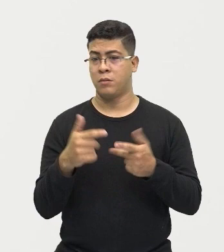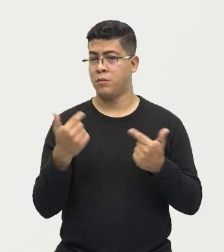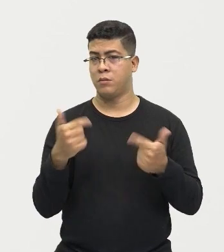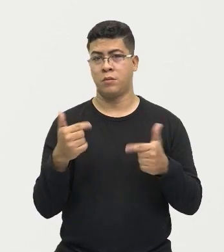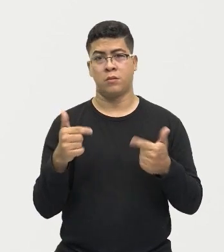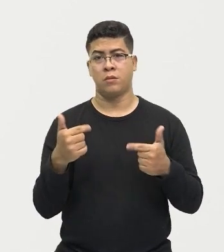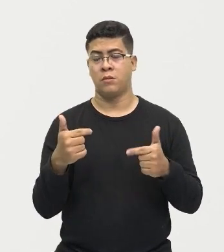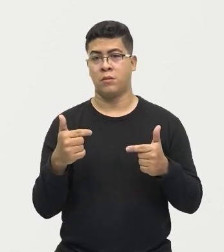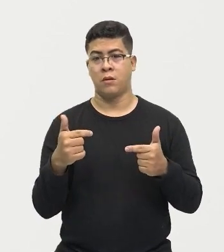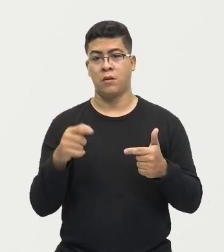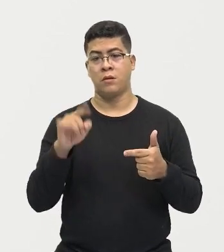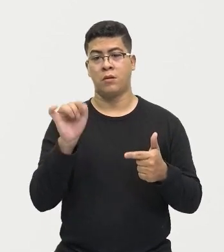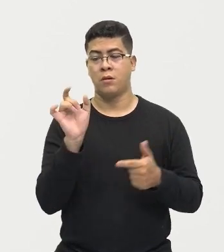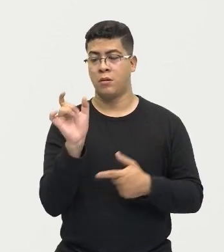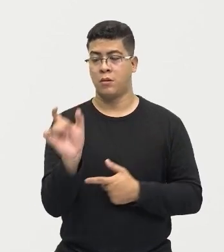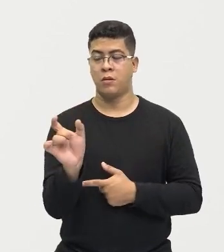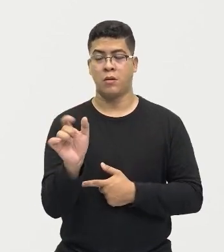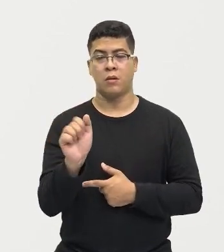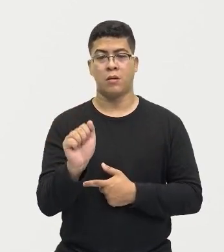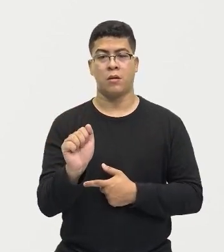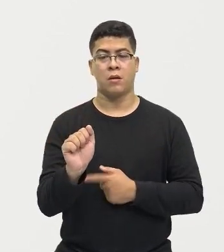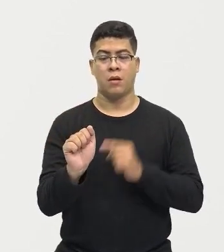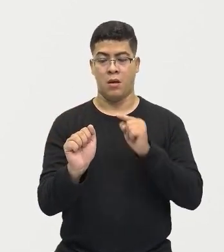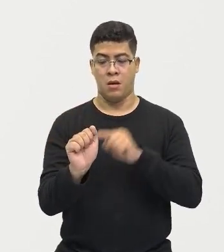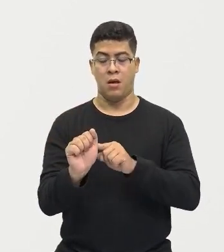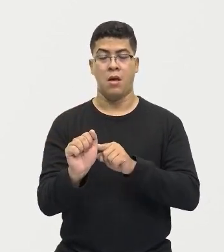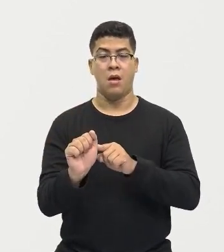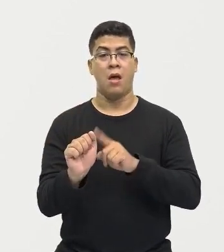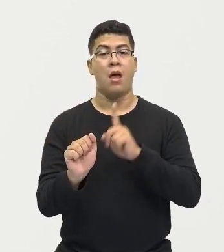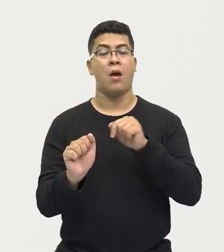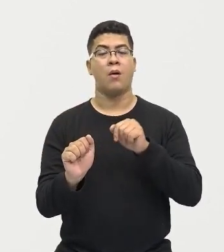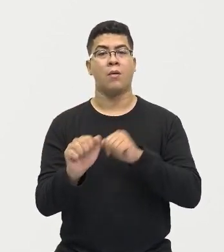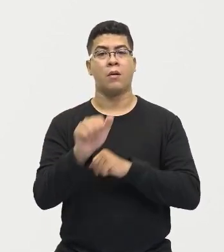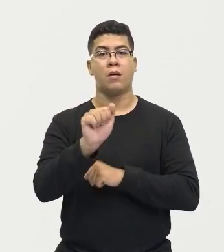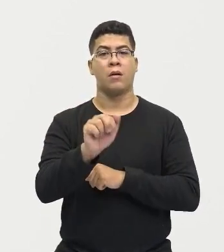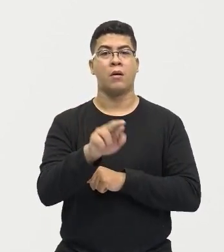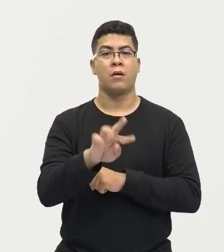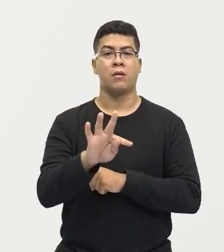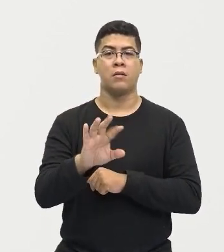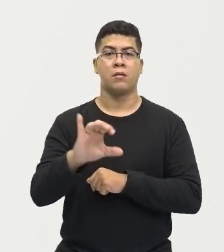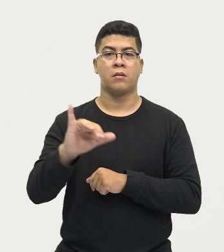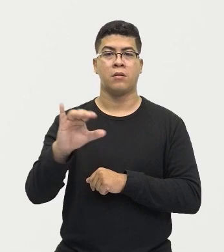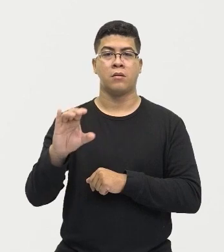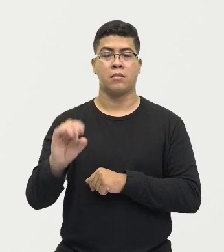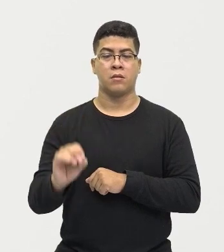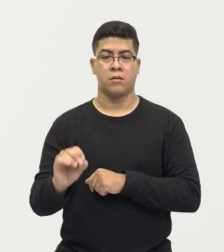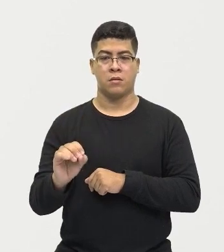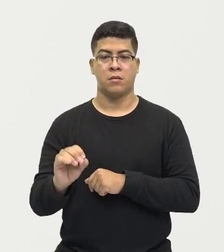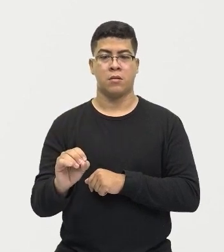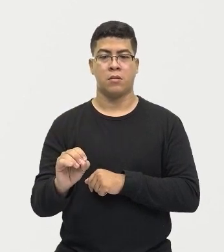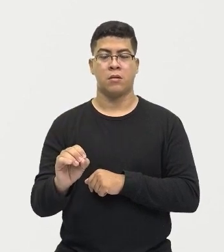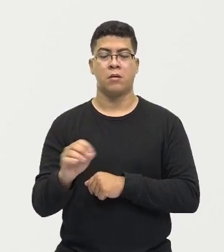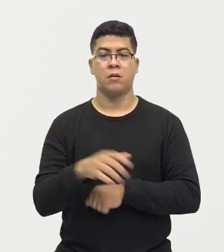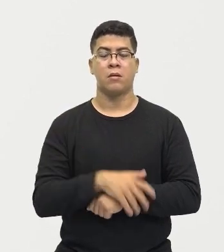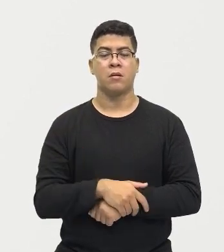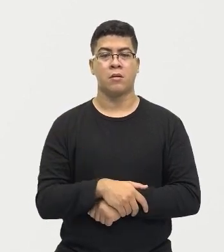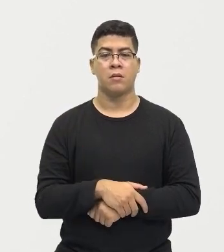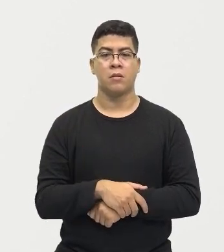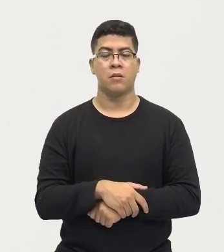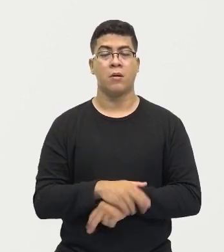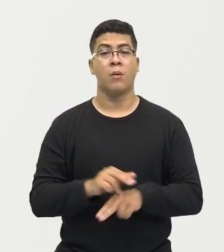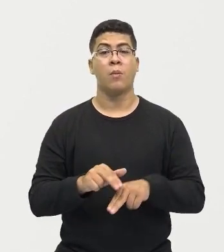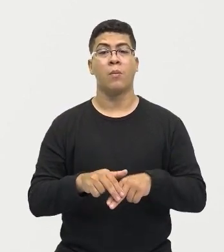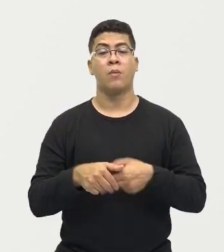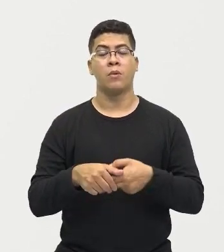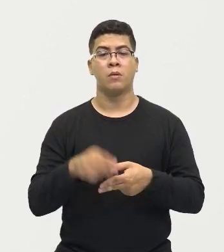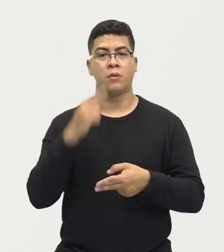Não. Isso aqui é um artigo, não é isso? É um artigo feminino, dizendo que diminuição aqui é um substantivo. Por isso que ela é